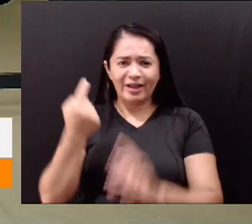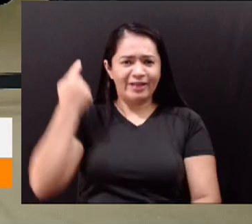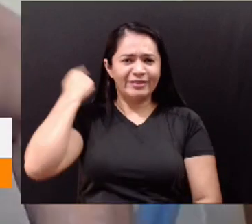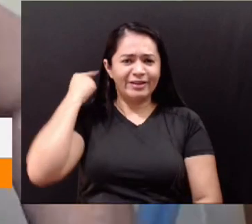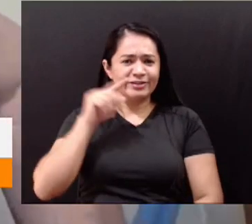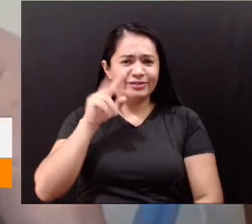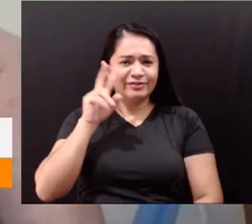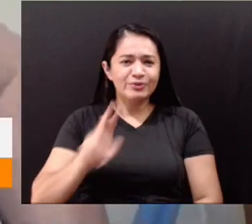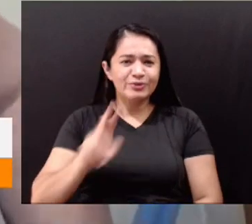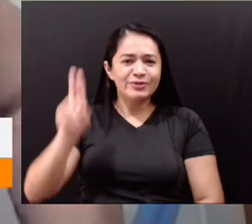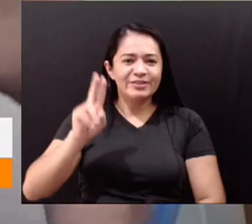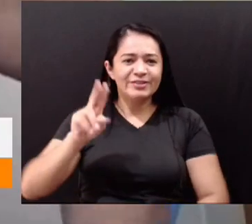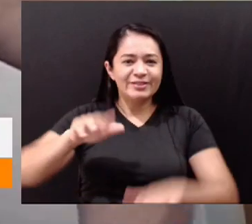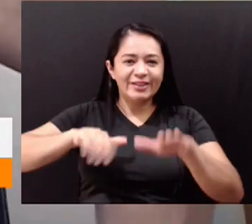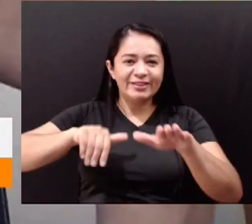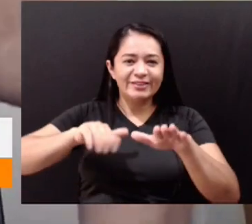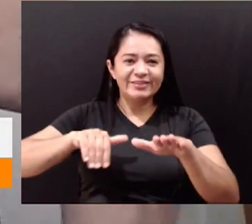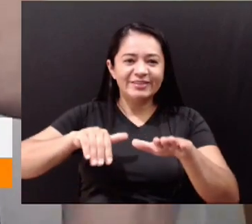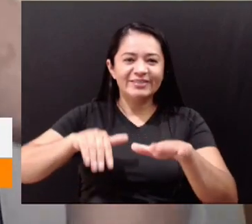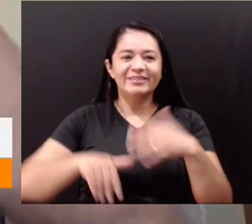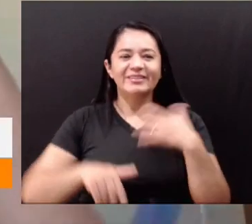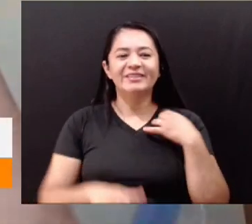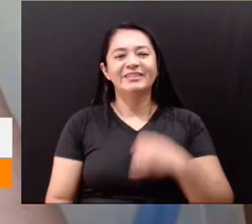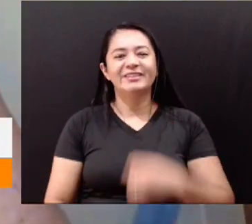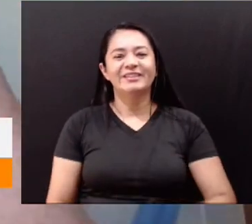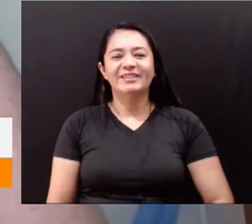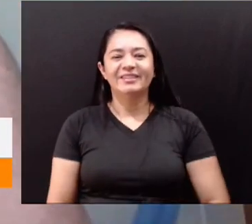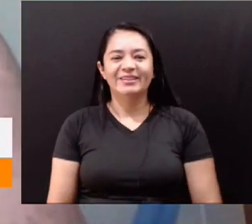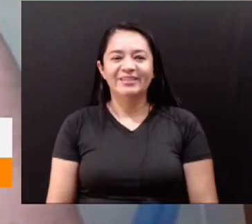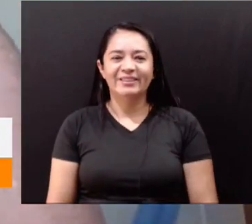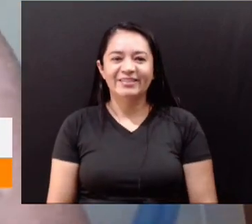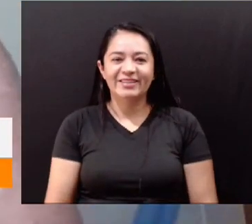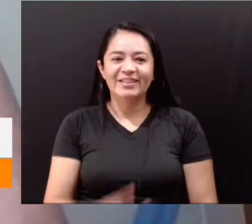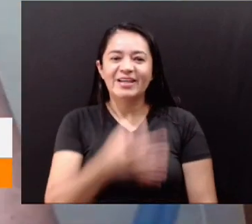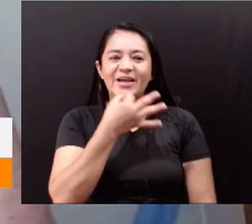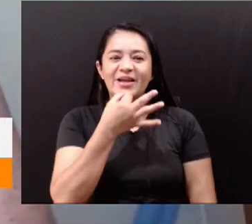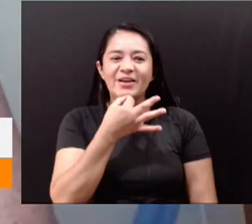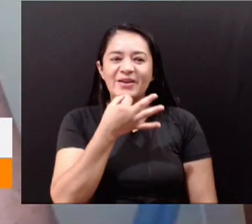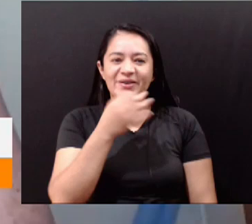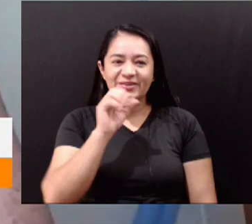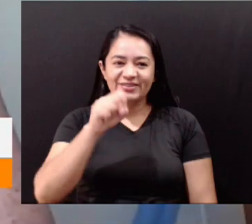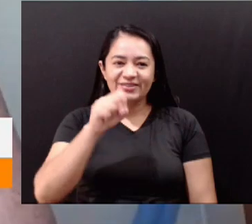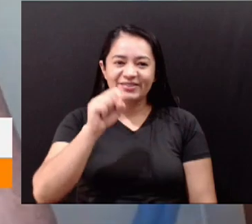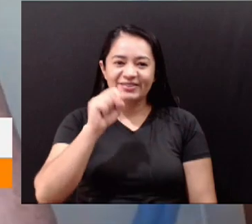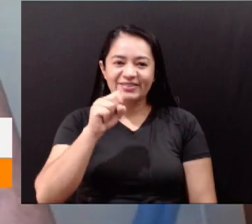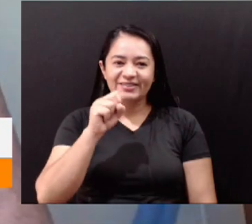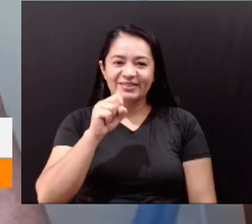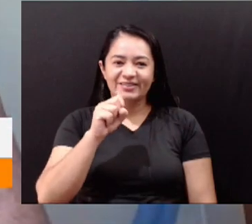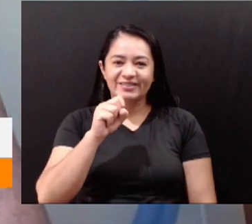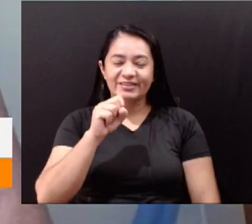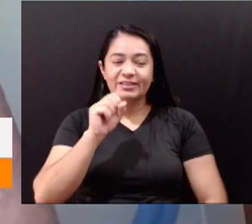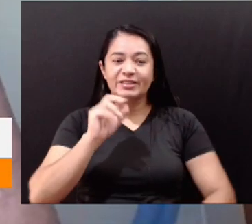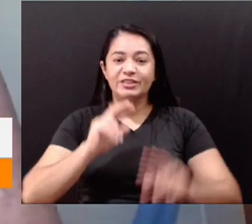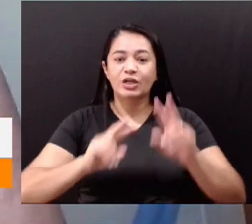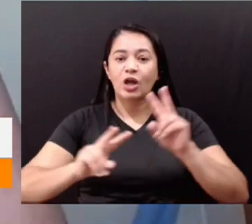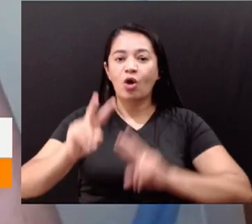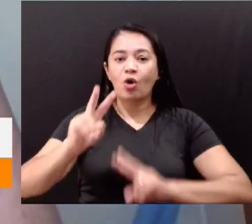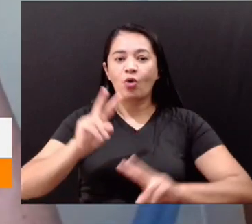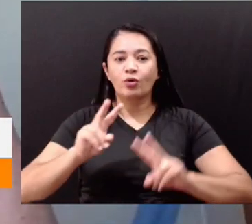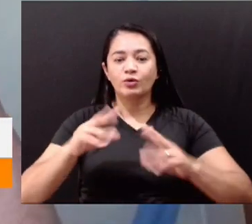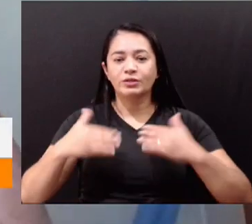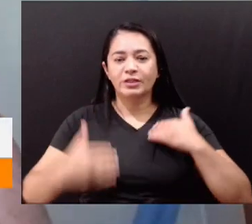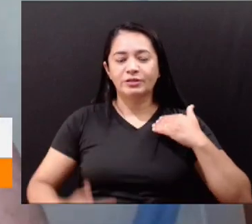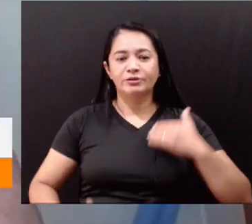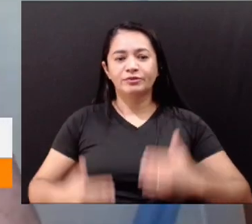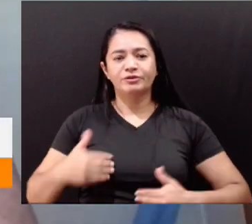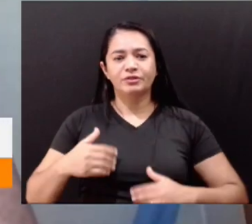piscina. Bom, eu acho que a questão de cuidado físico, ela é importante